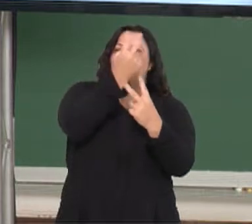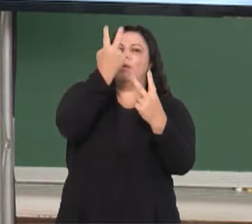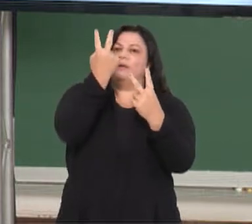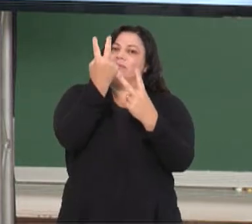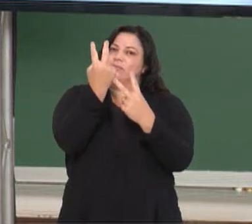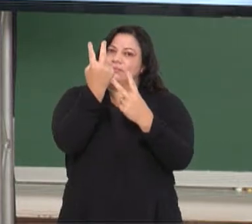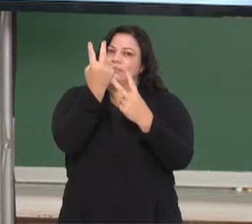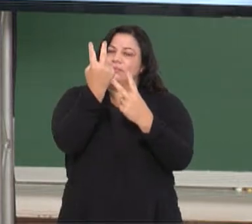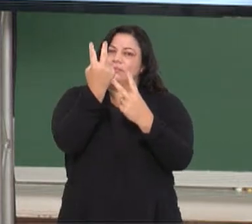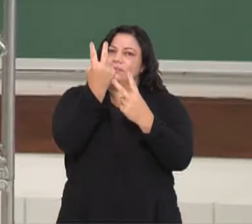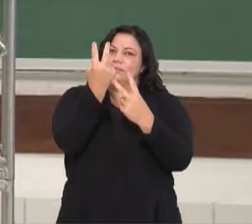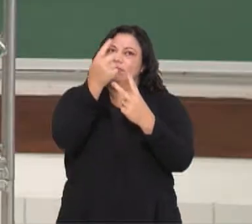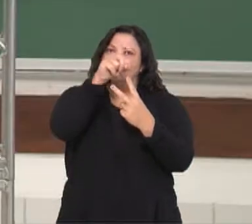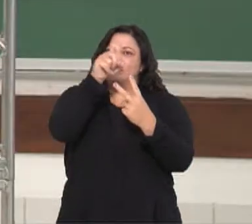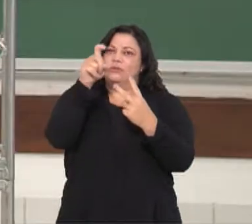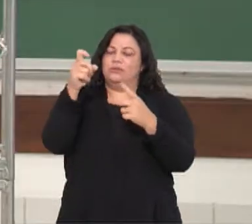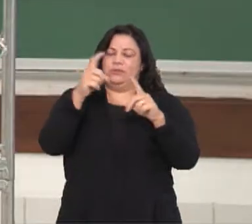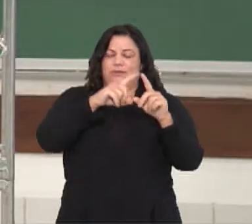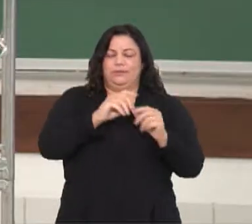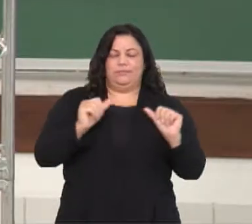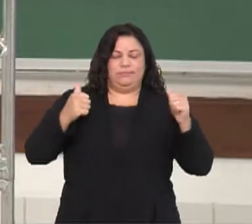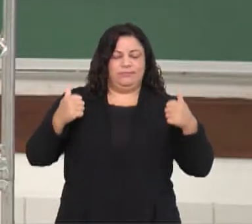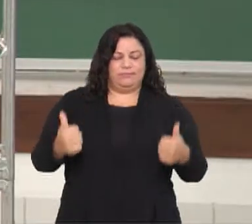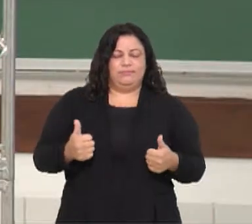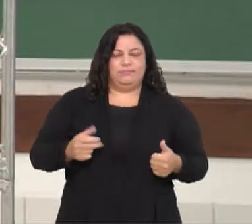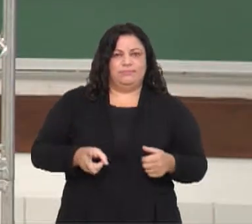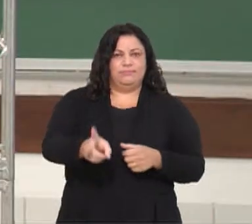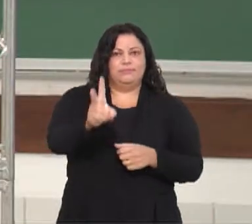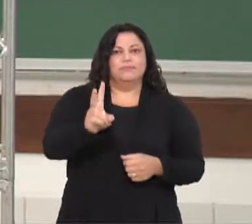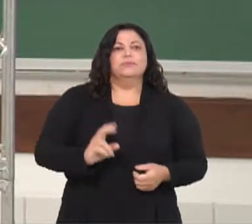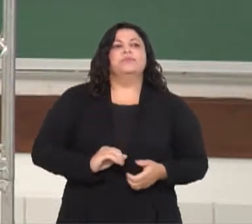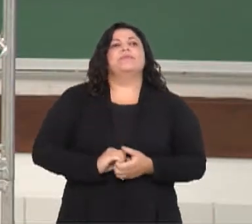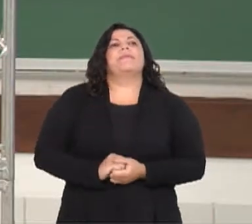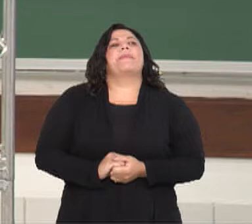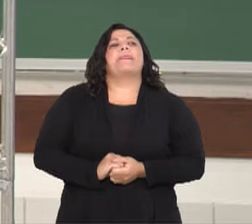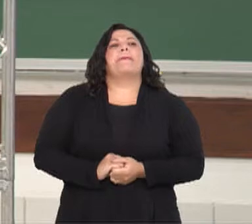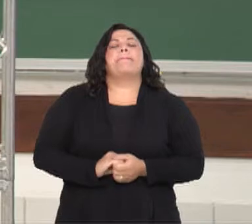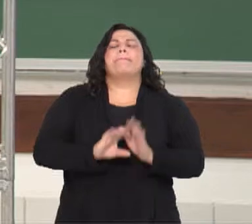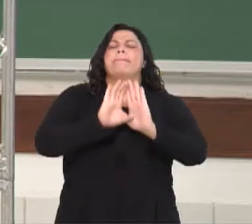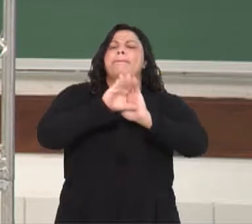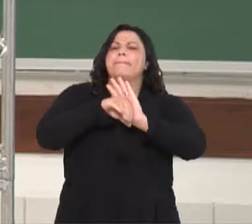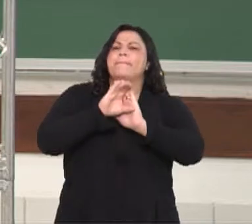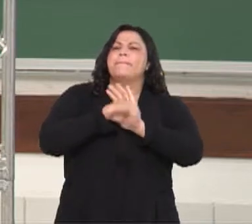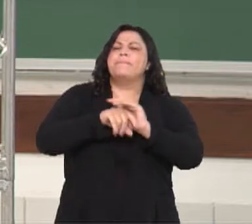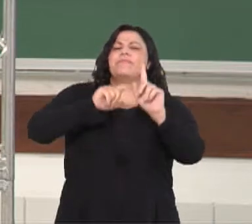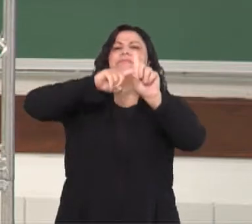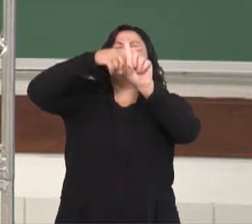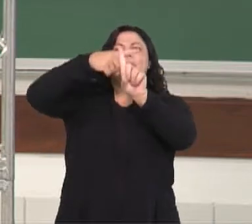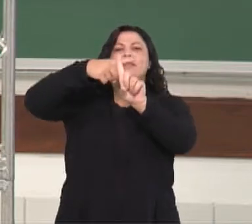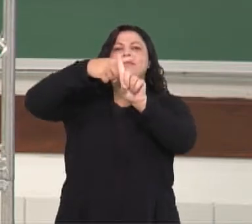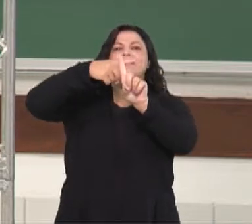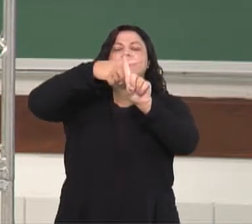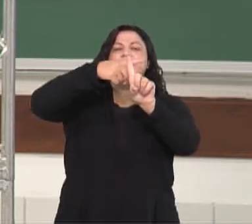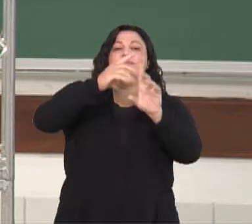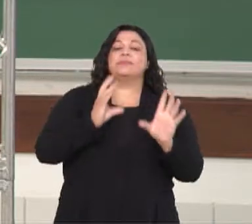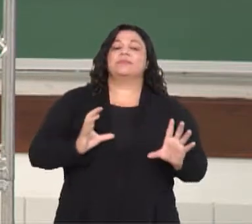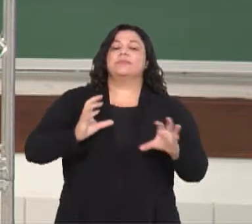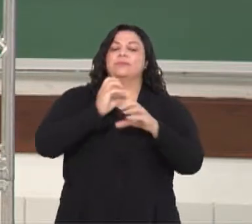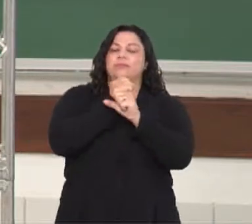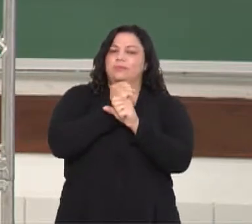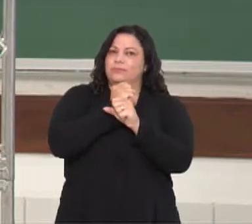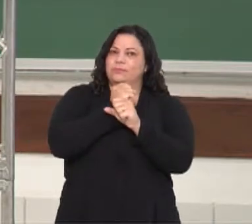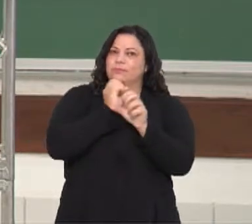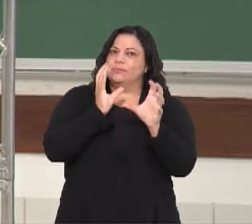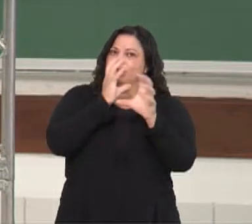2x. Muito bem, vamos à frente então. Conceito de adição, que é a coisa que nós vimos lá. Lembrar então que a soma ou